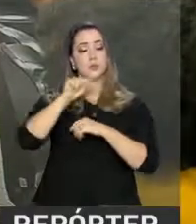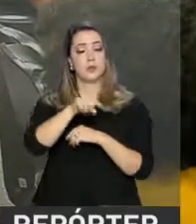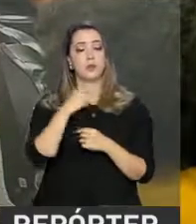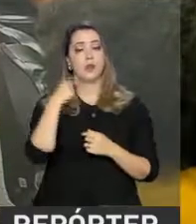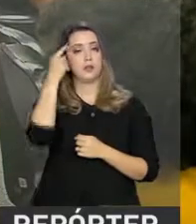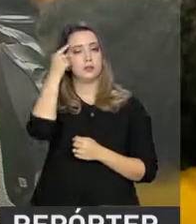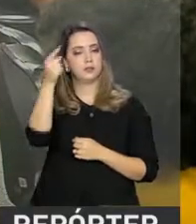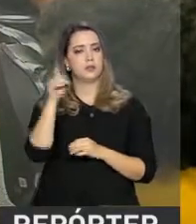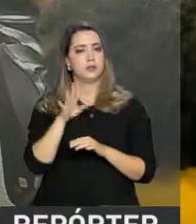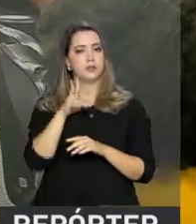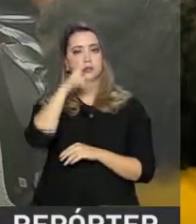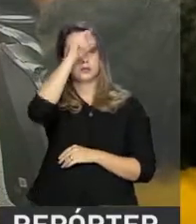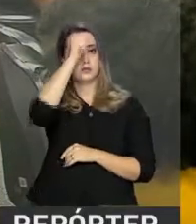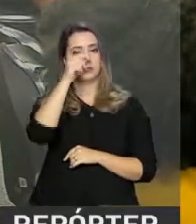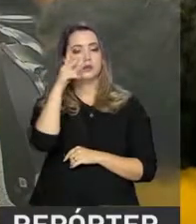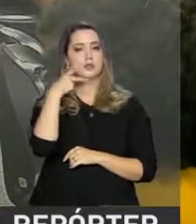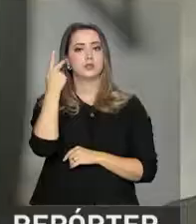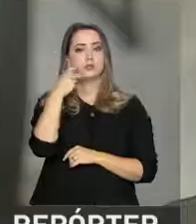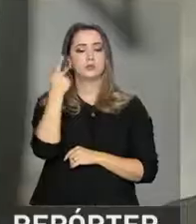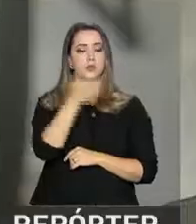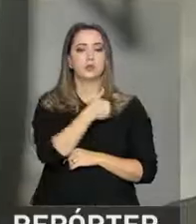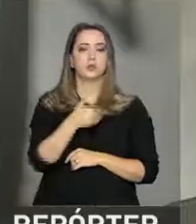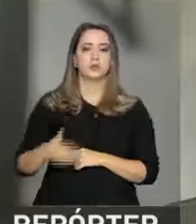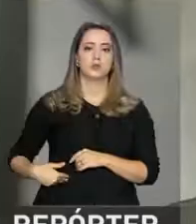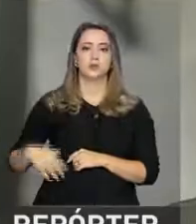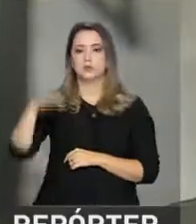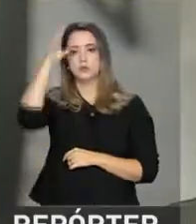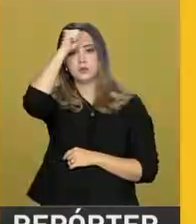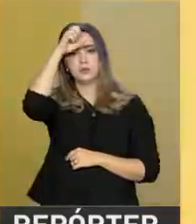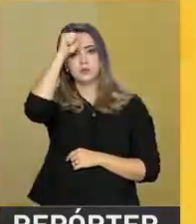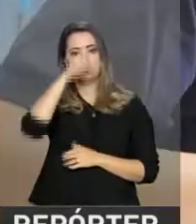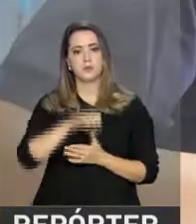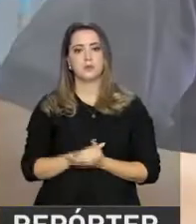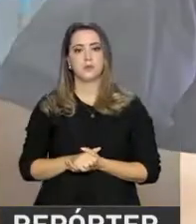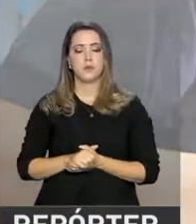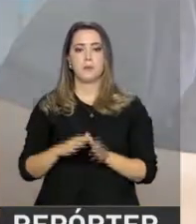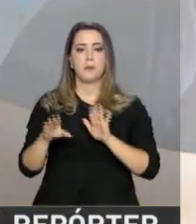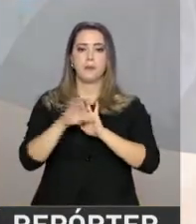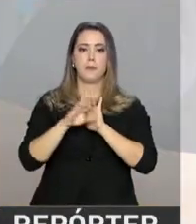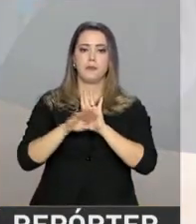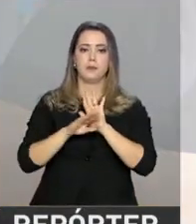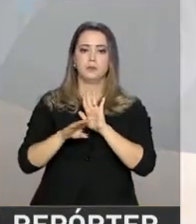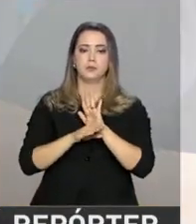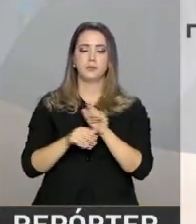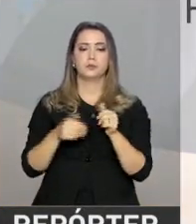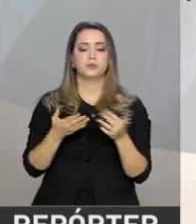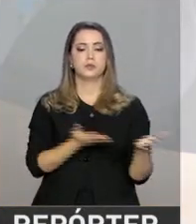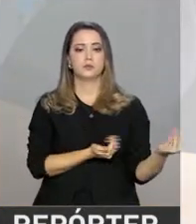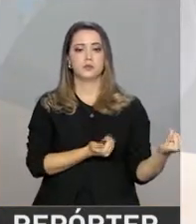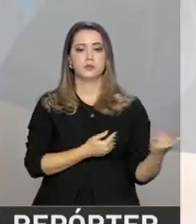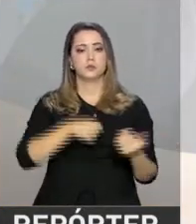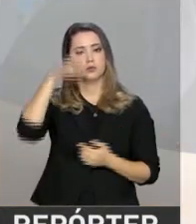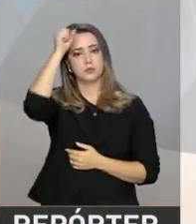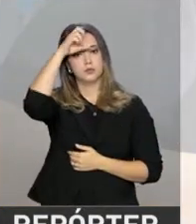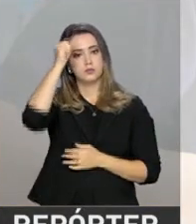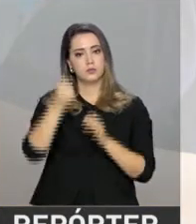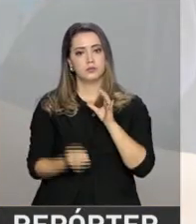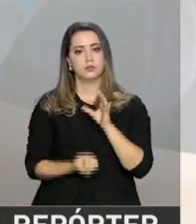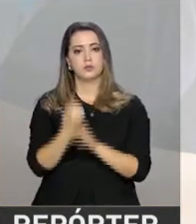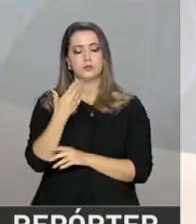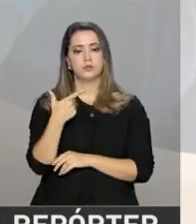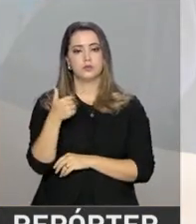é fortalecer a política pública de aprendizagem o programa jovem aprendiz foi criada em 2005